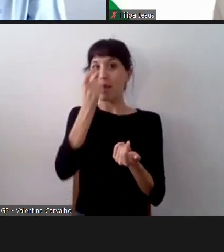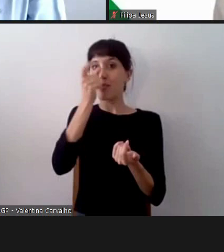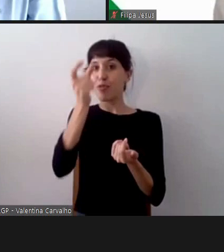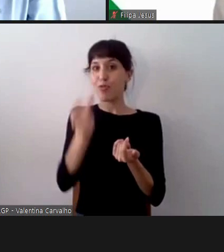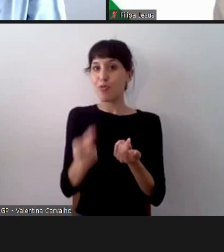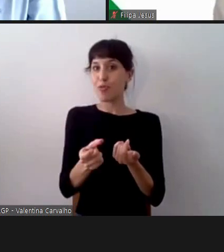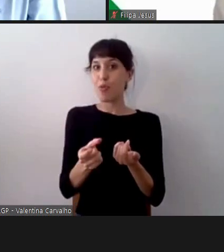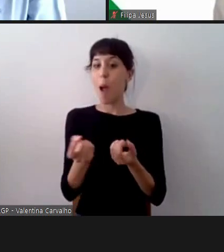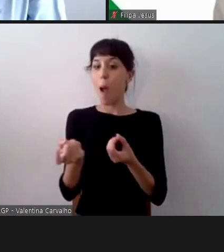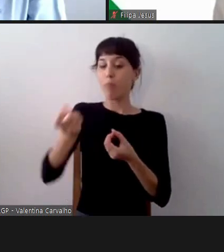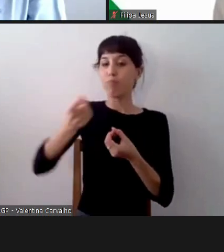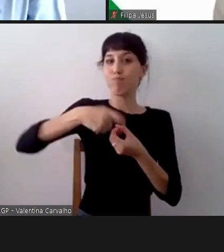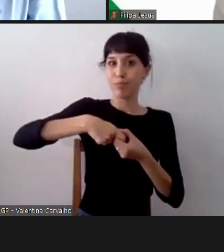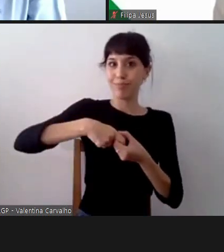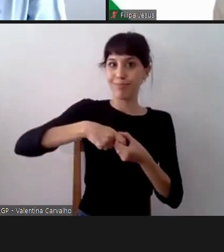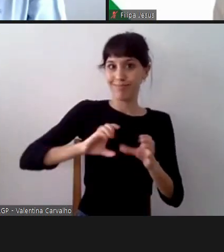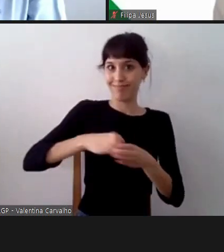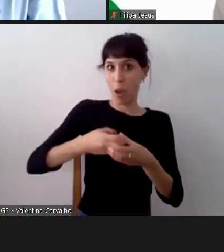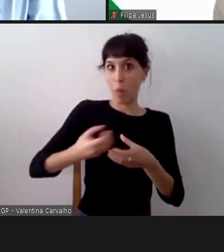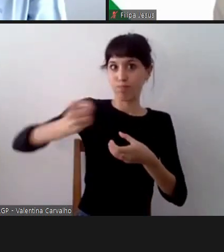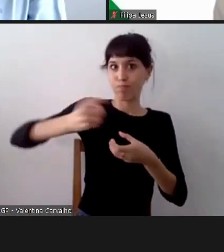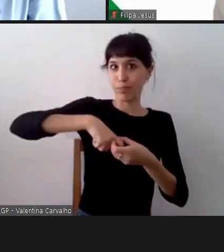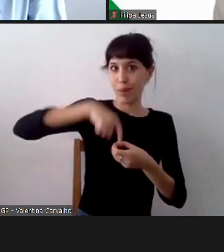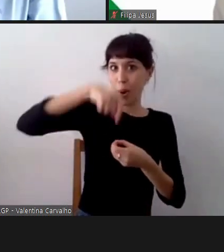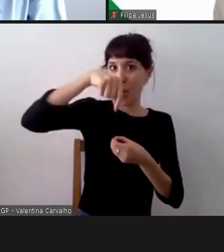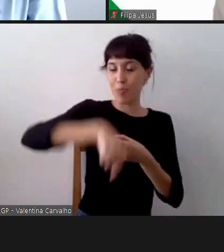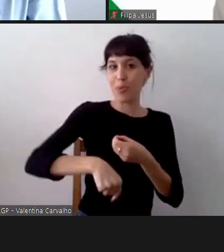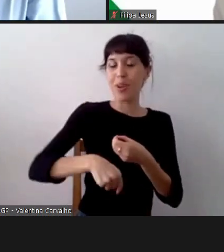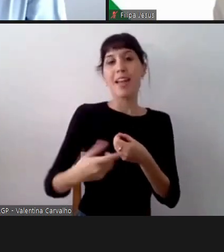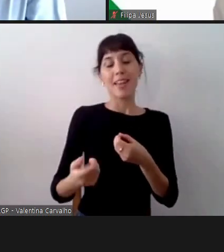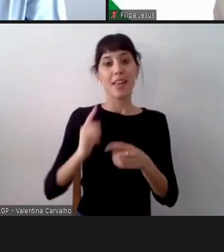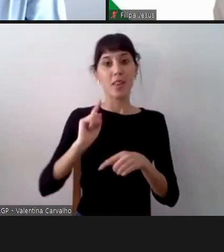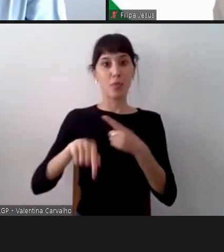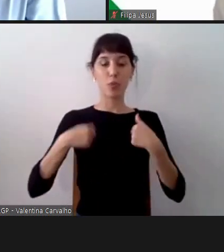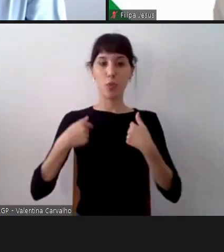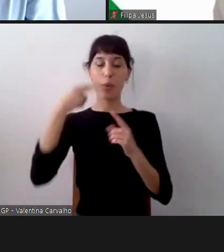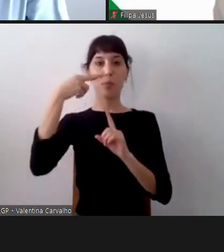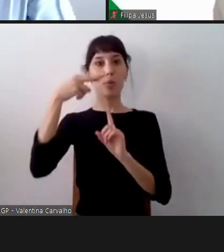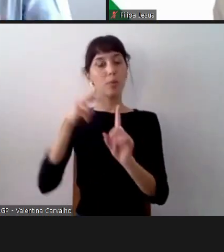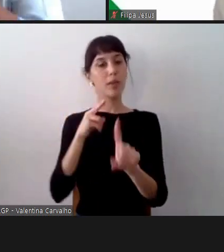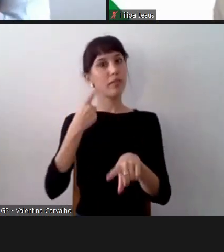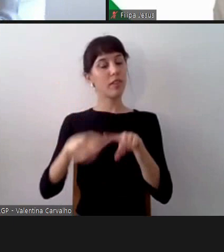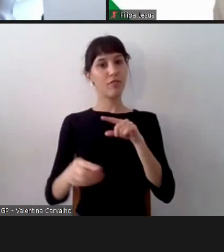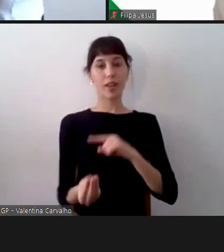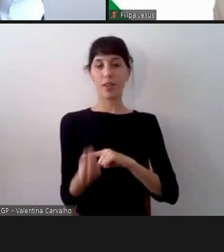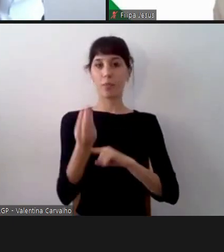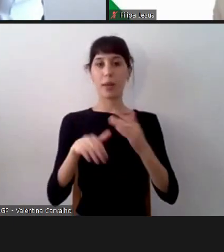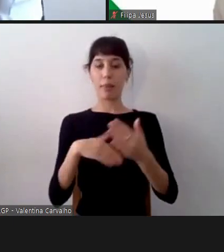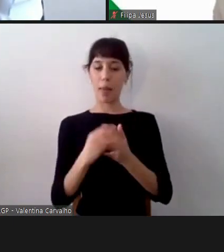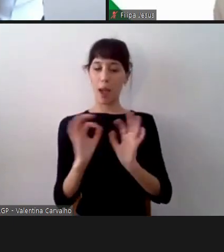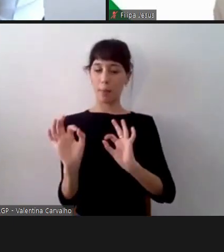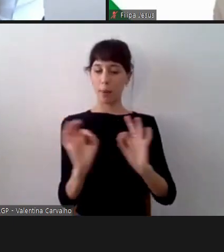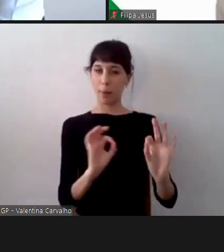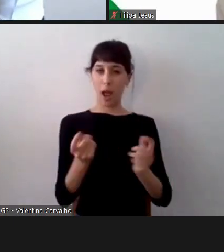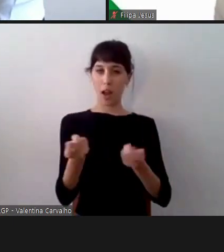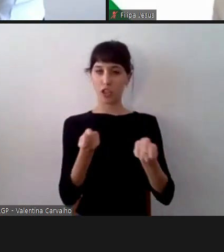os organismos e depois também têm os seus olhares para poder reestruturar tudo aquilo